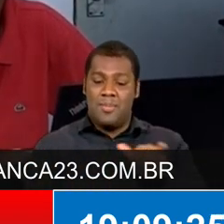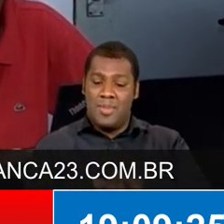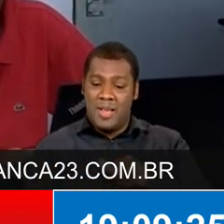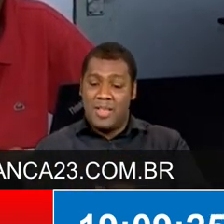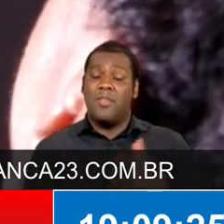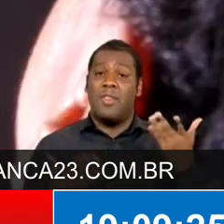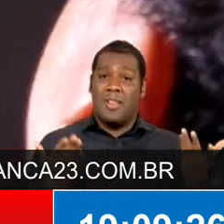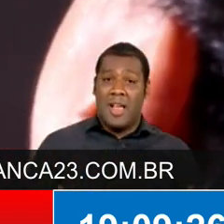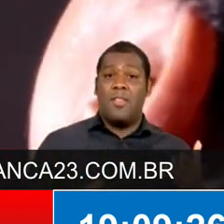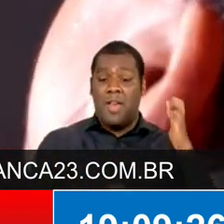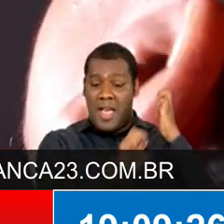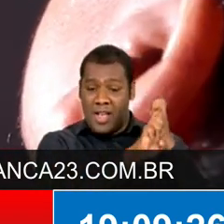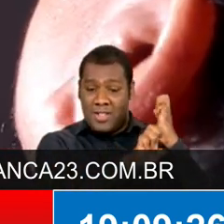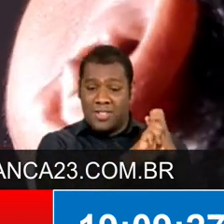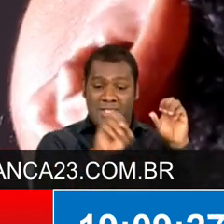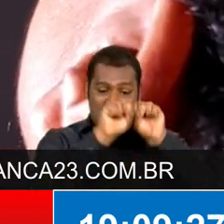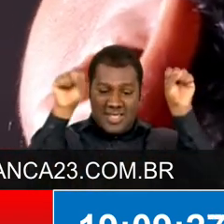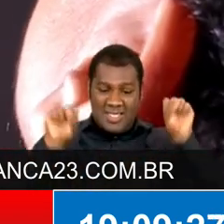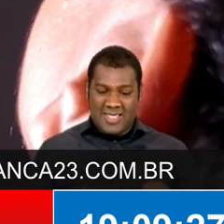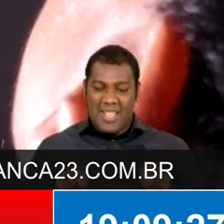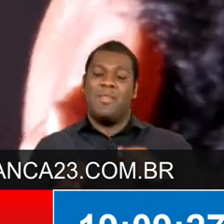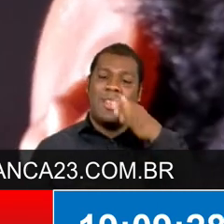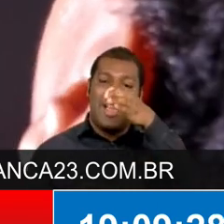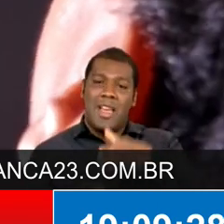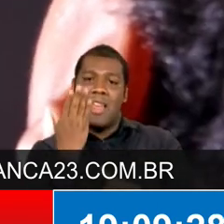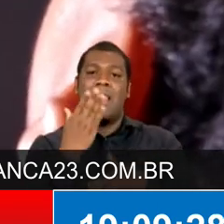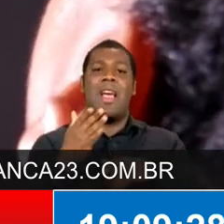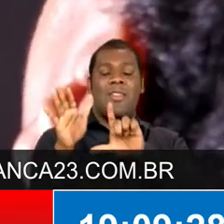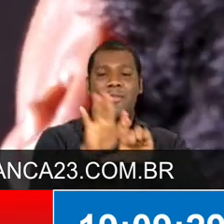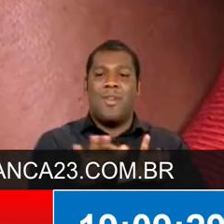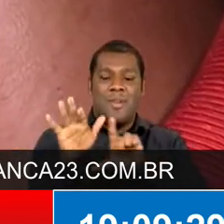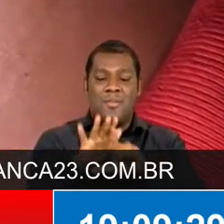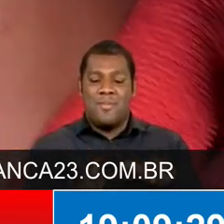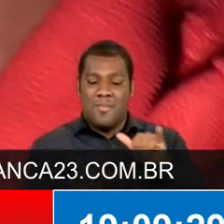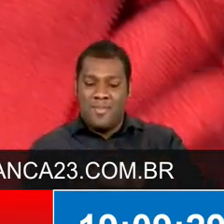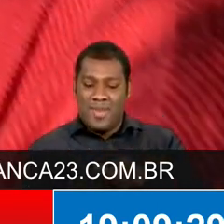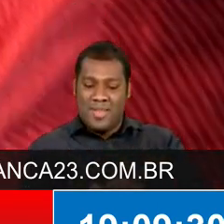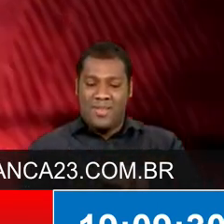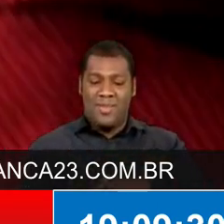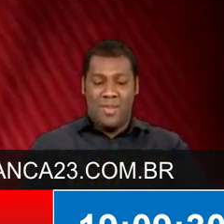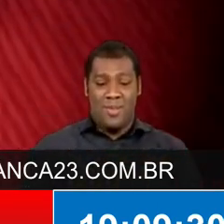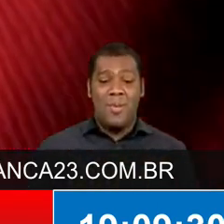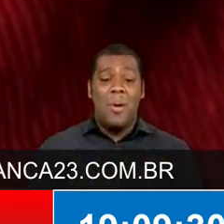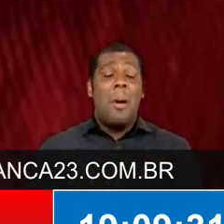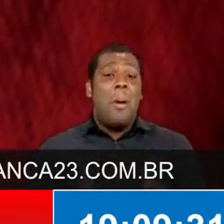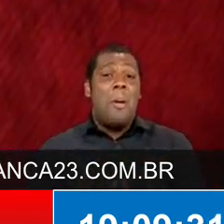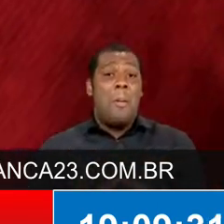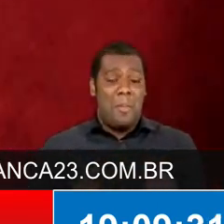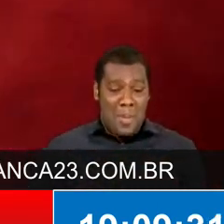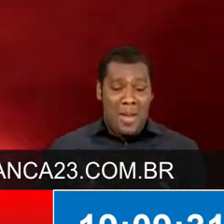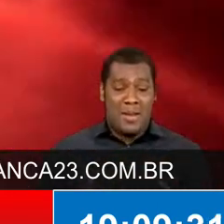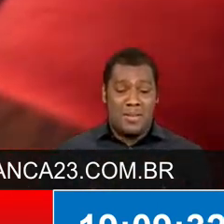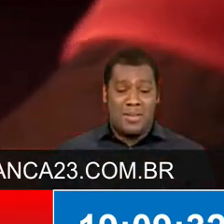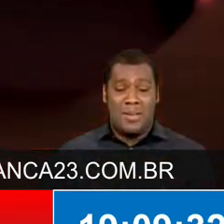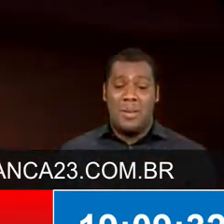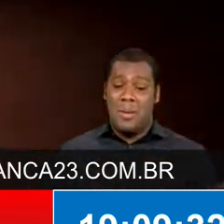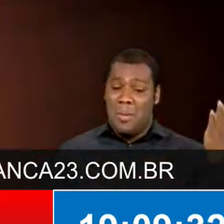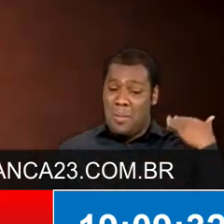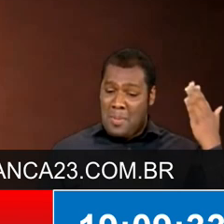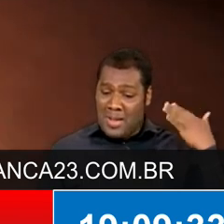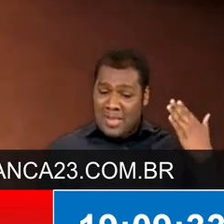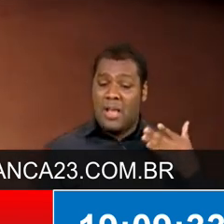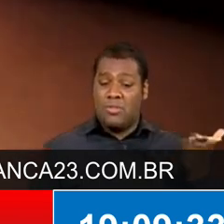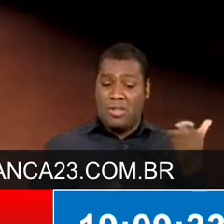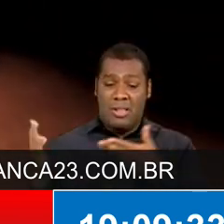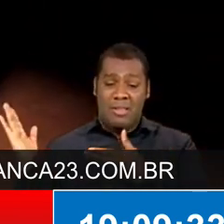sistemas, fazer uma plataforma como essa é parte do seu cotidiano. Mas nem sempre foi assim. Ele é egresso do